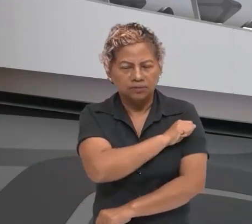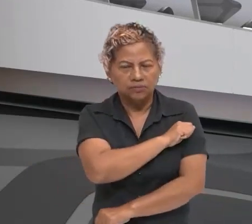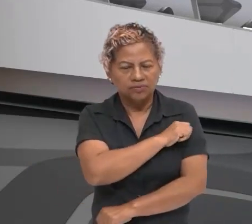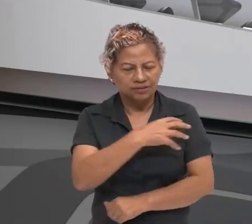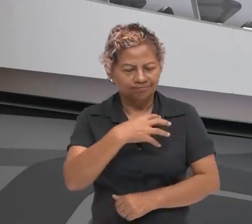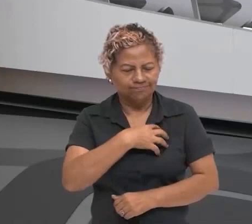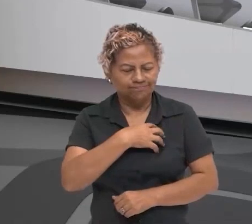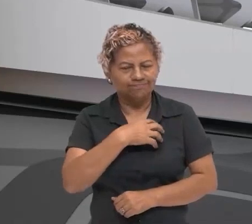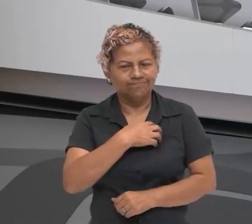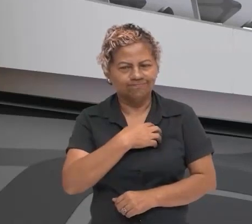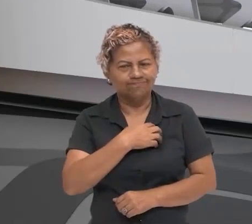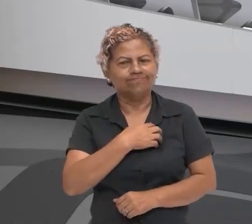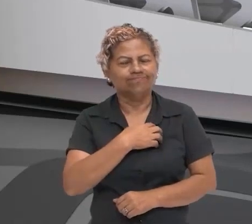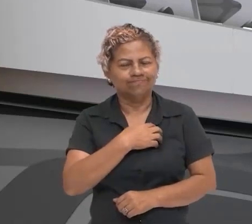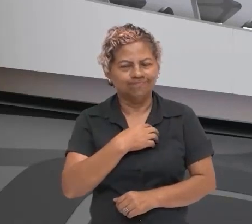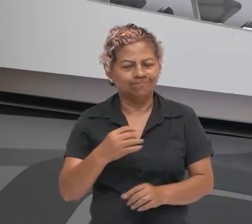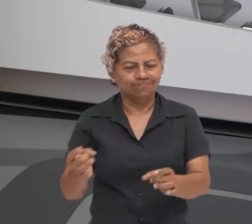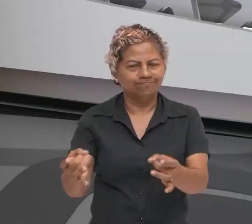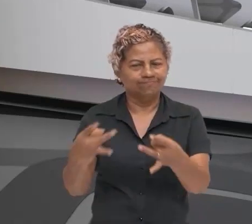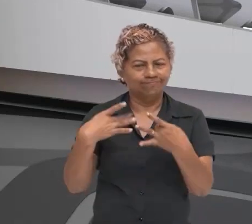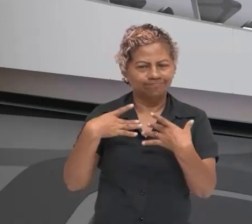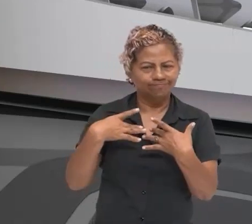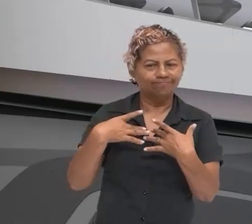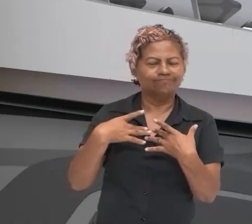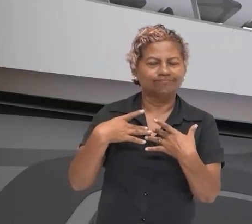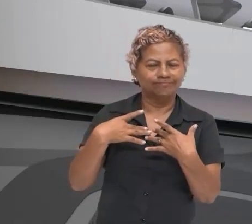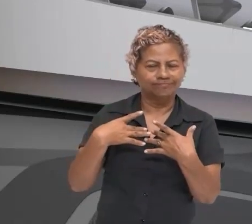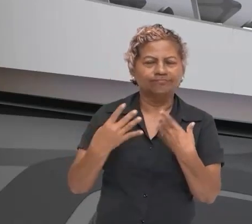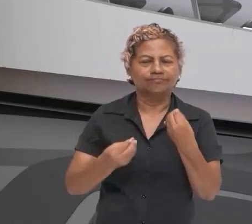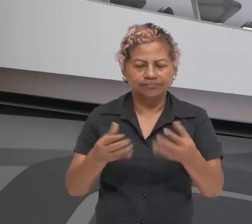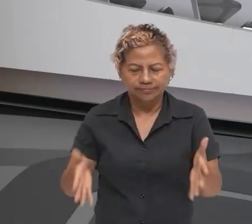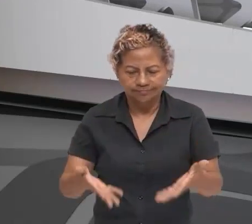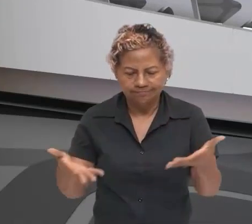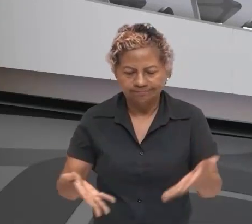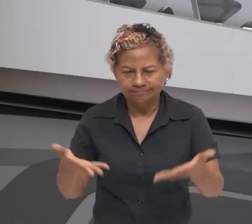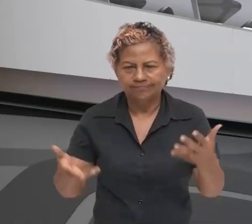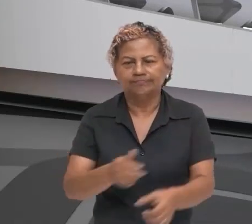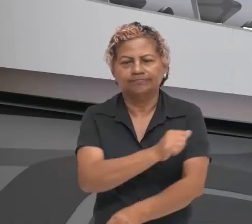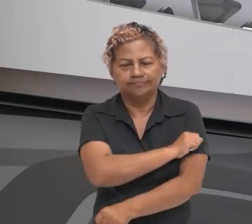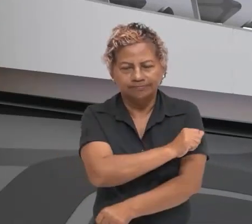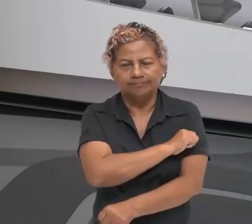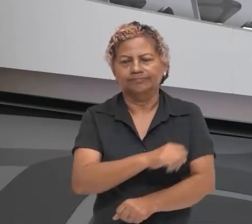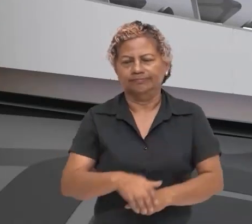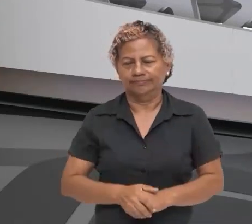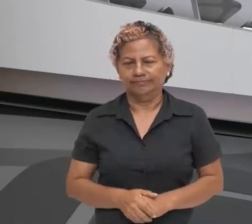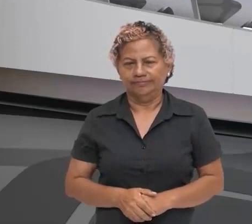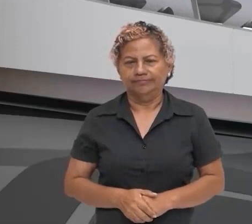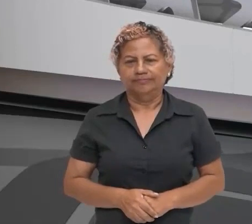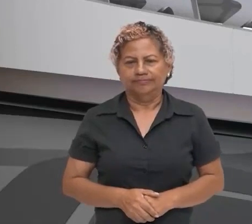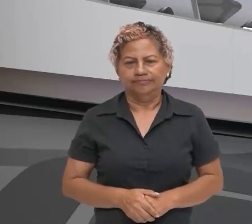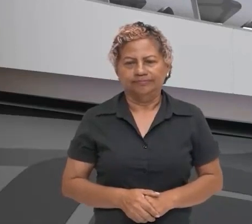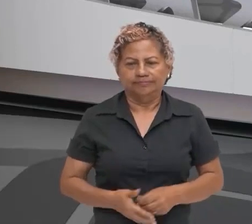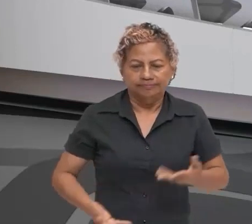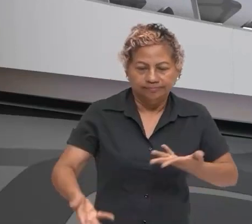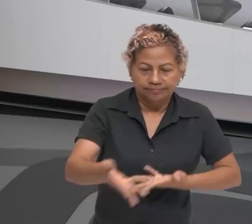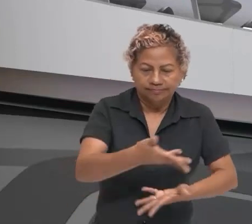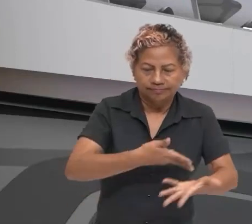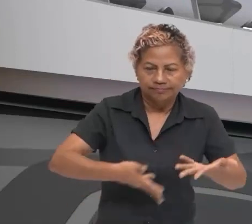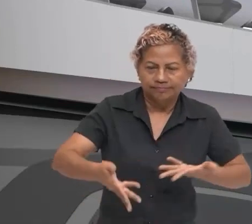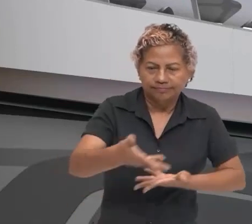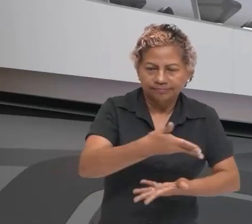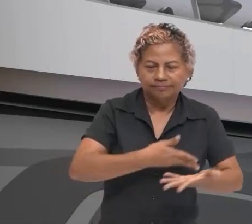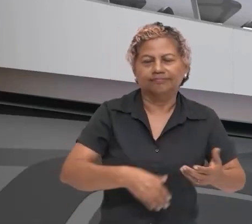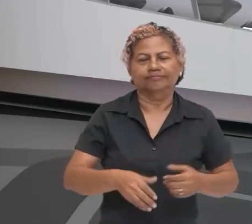abandonado em sala de aula. Como nós vamos motivar esses alunos também? Nós estamos ali justamente para fazer a mediação,